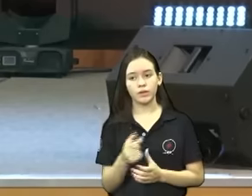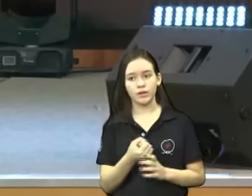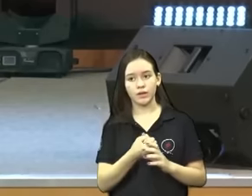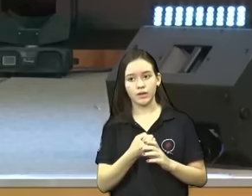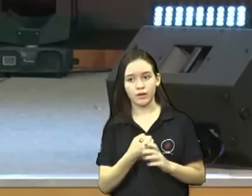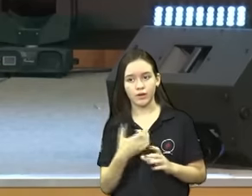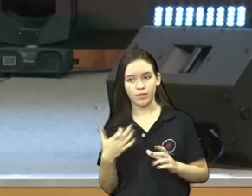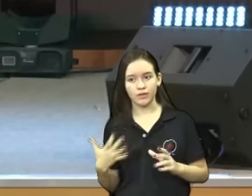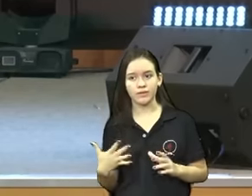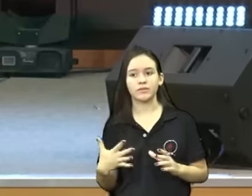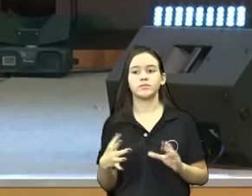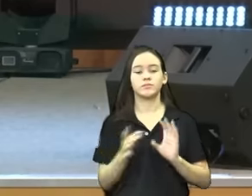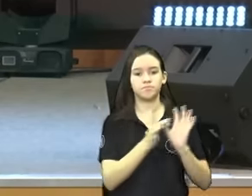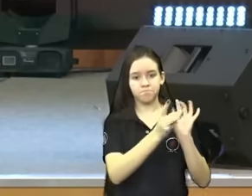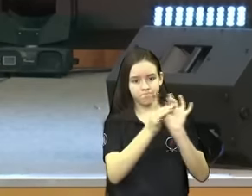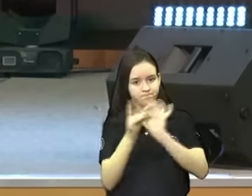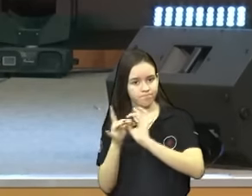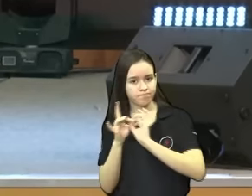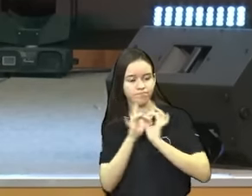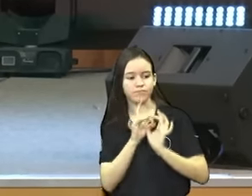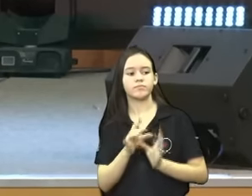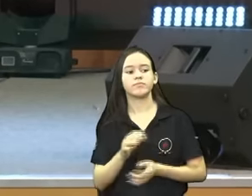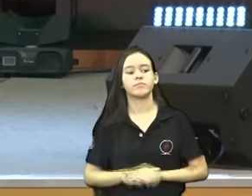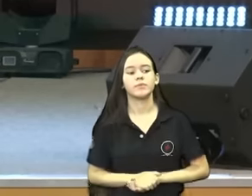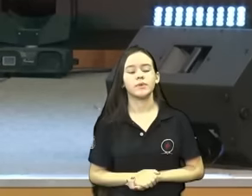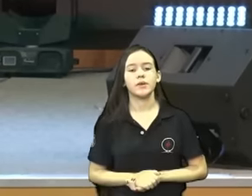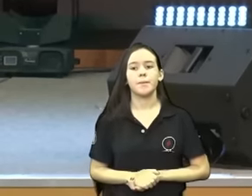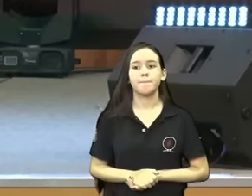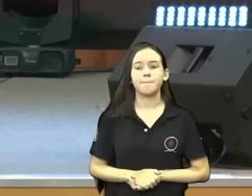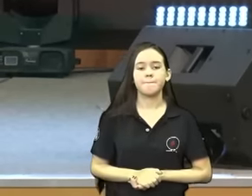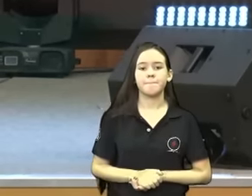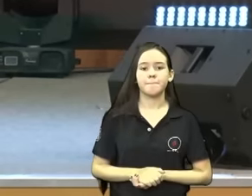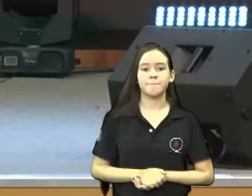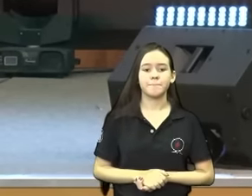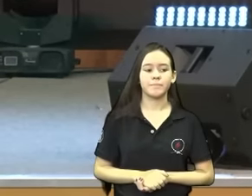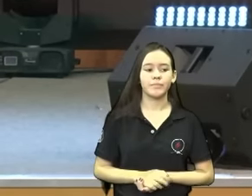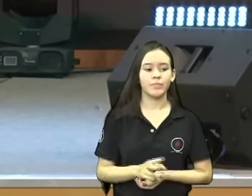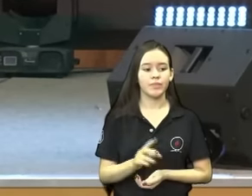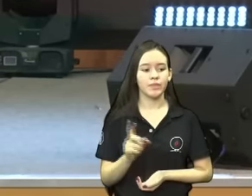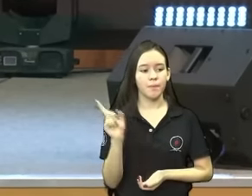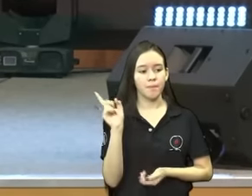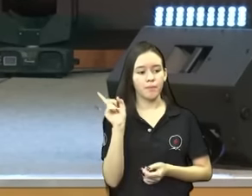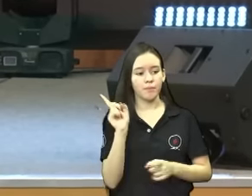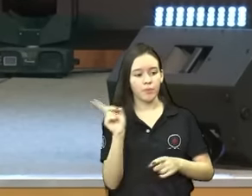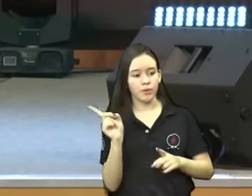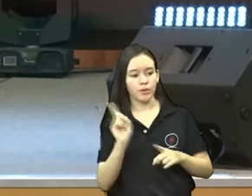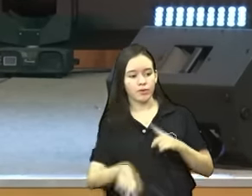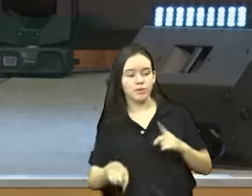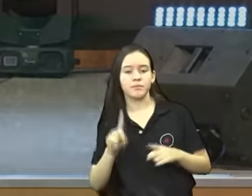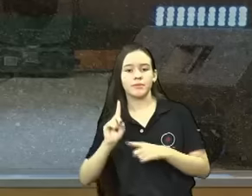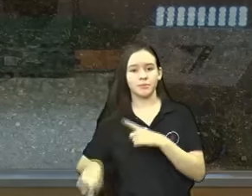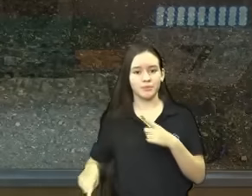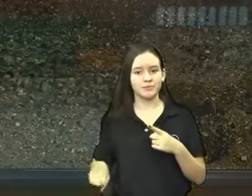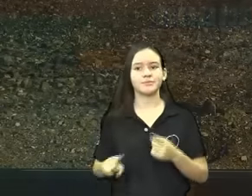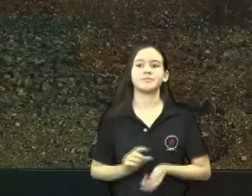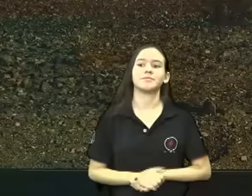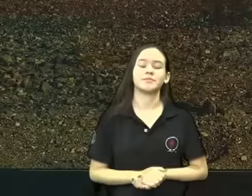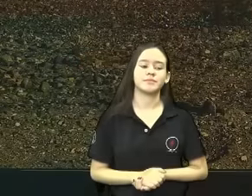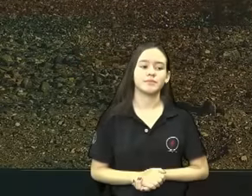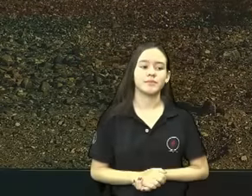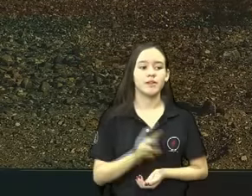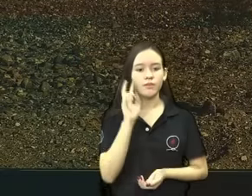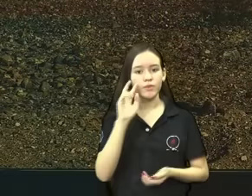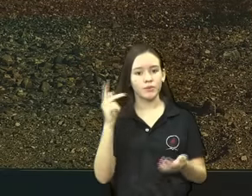coisa essas coisas são interligadas é proibido proibir estão vendo que que tá acontecendo nessa